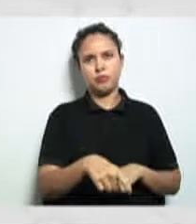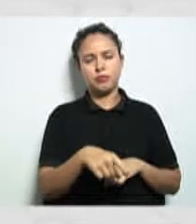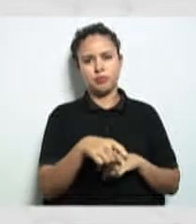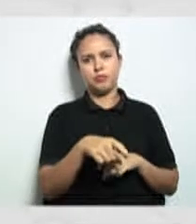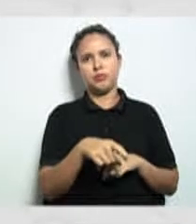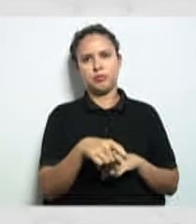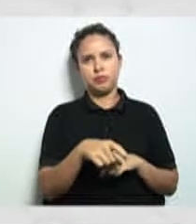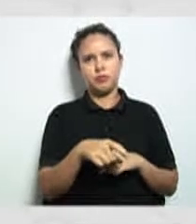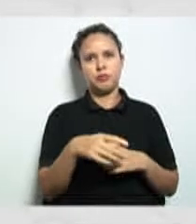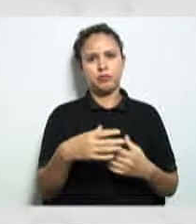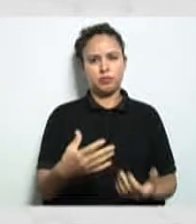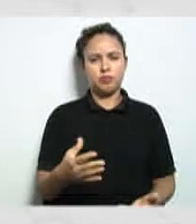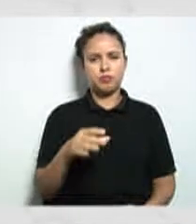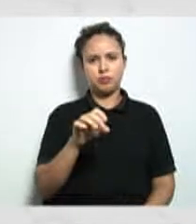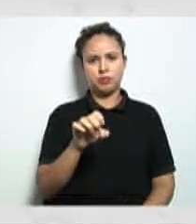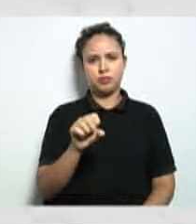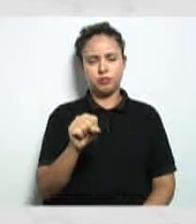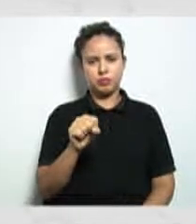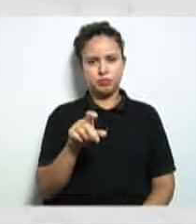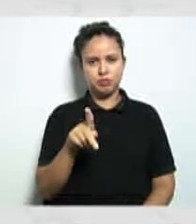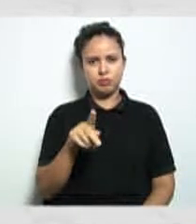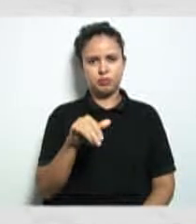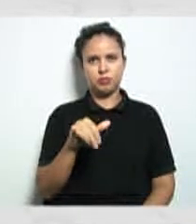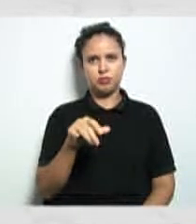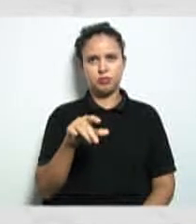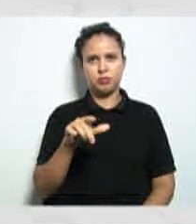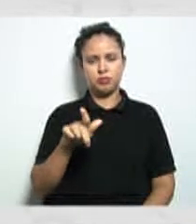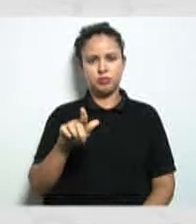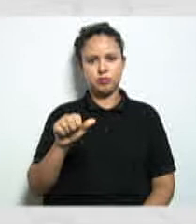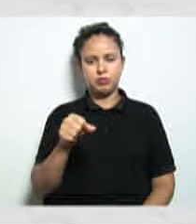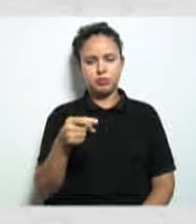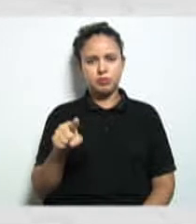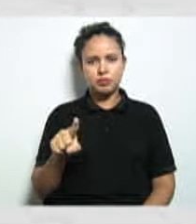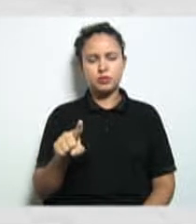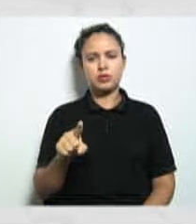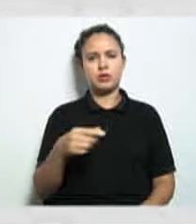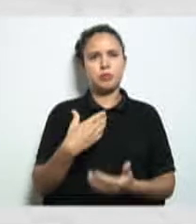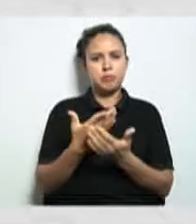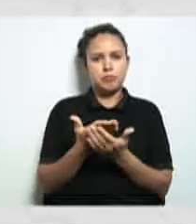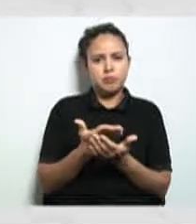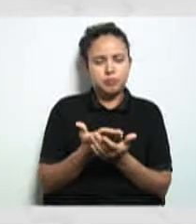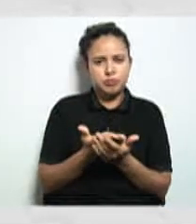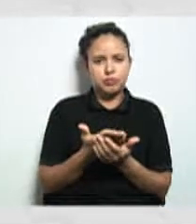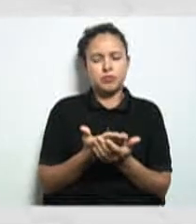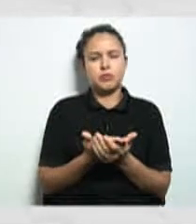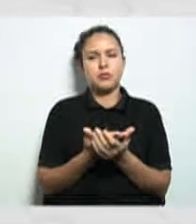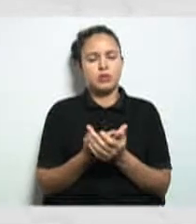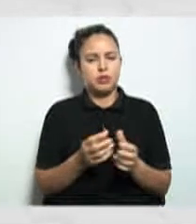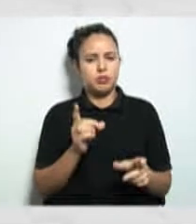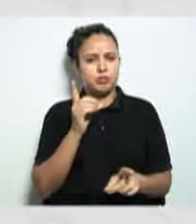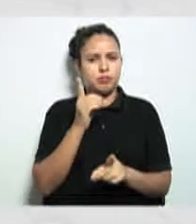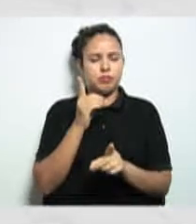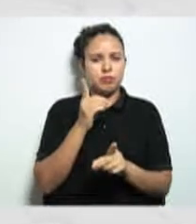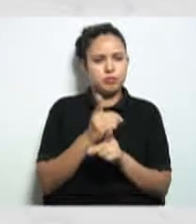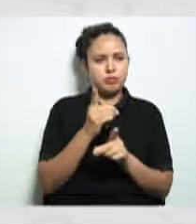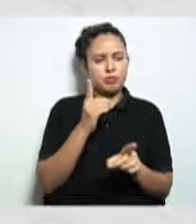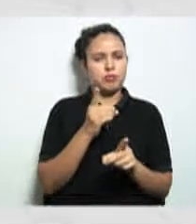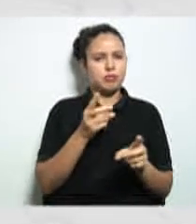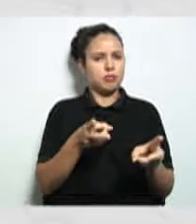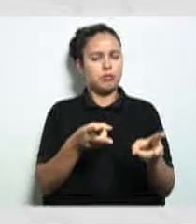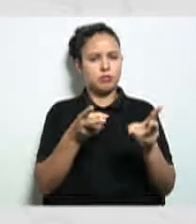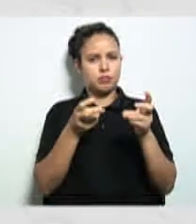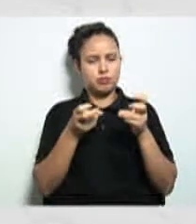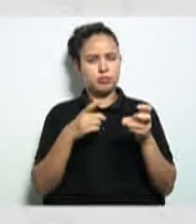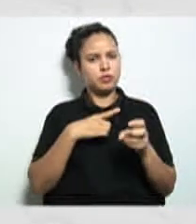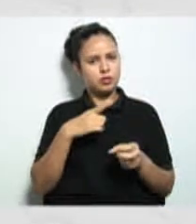de Espigão do Oeste. E aí, o que aconteceu? Vi que essa cooperativa tem uma certa demanda, tem